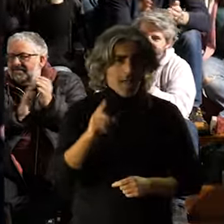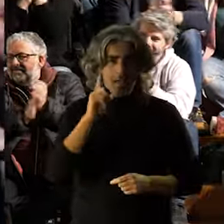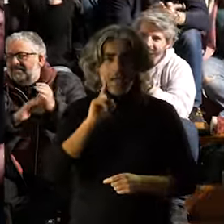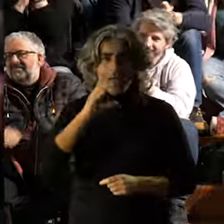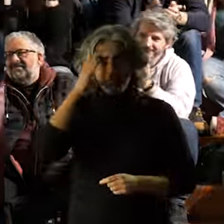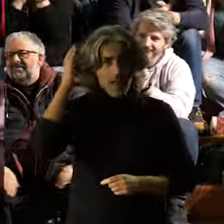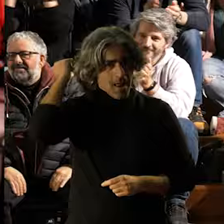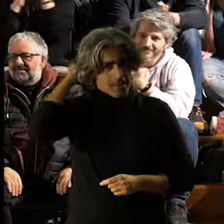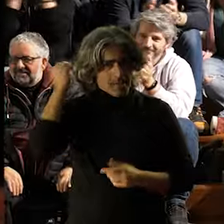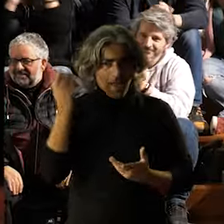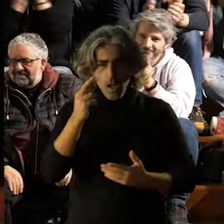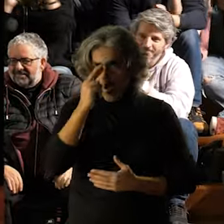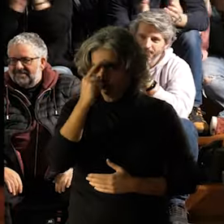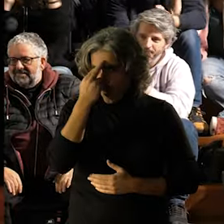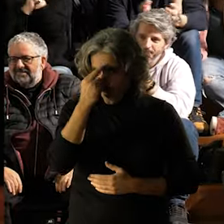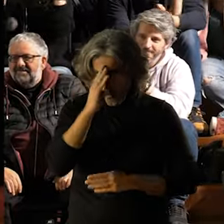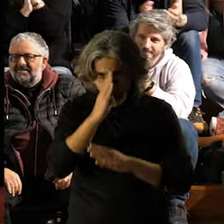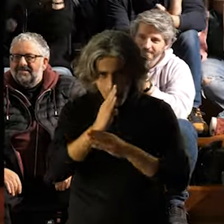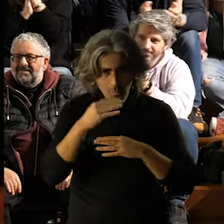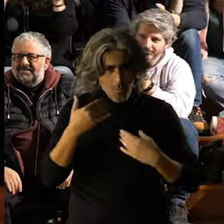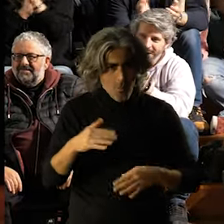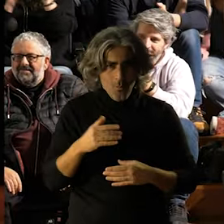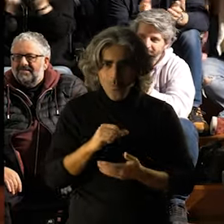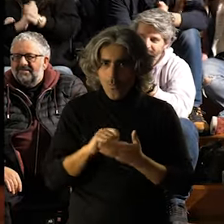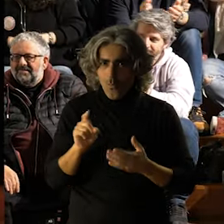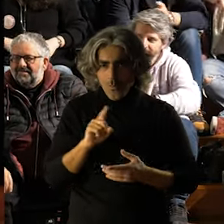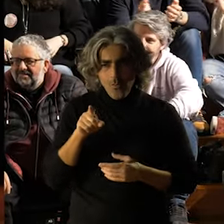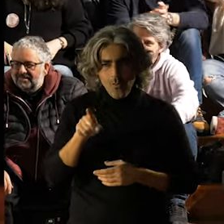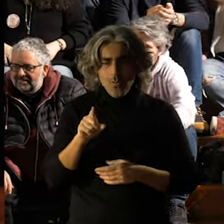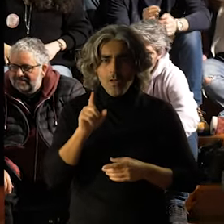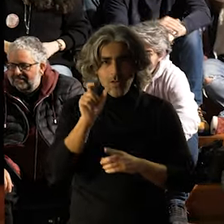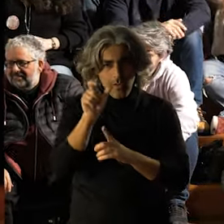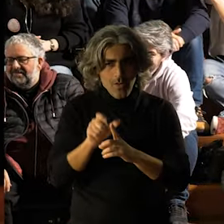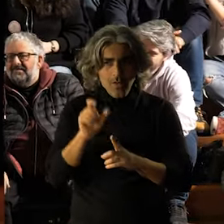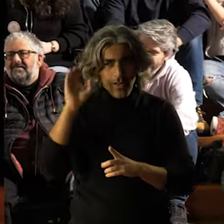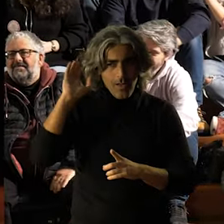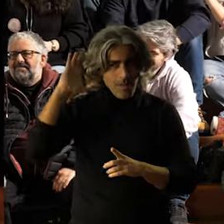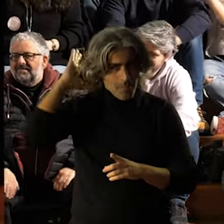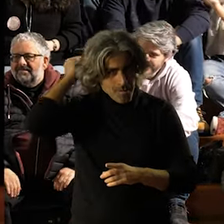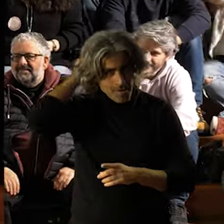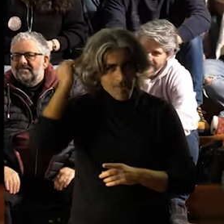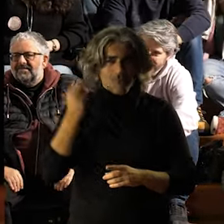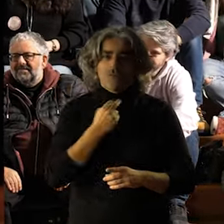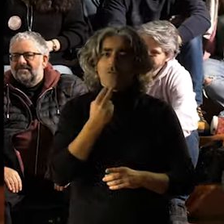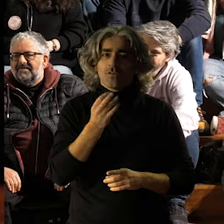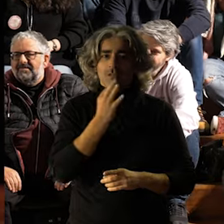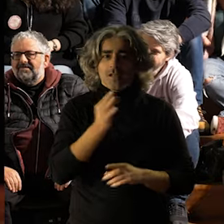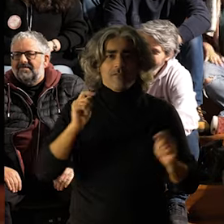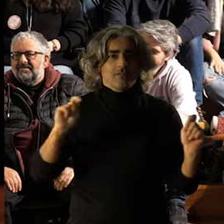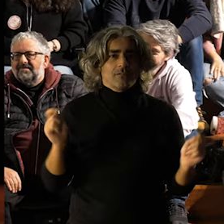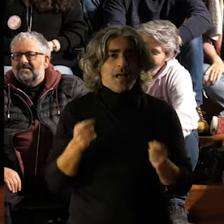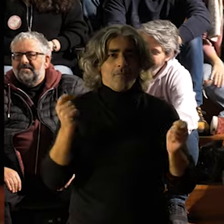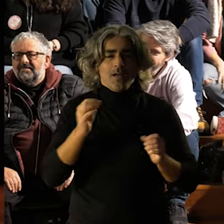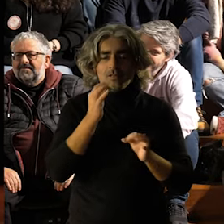Mariana. A incansável. A Mariana, que é a nossa voz. Que extraordinária